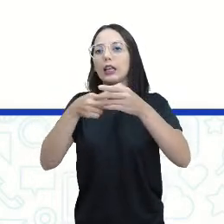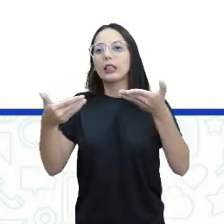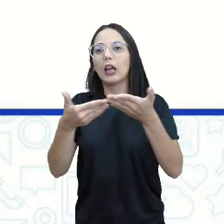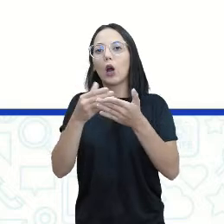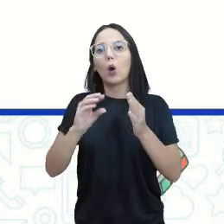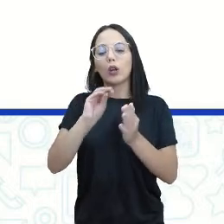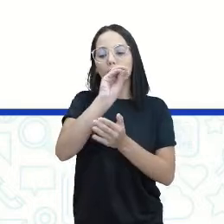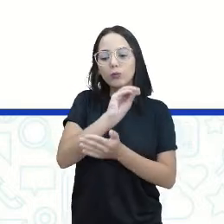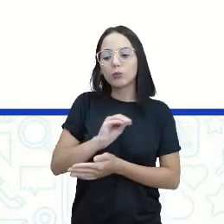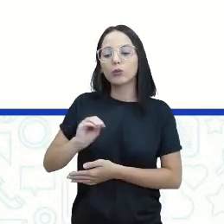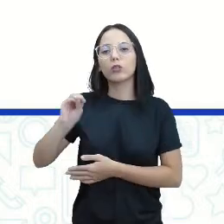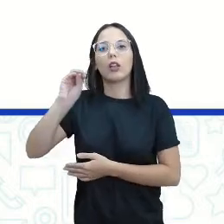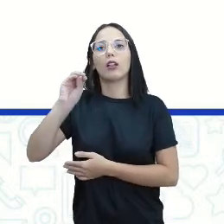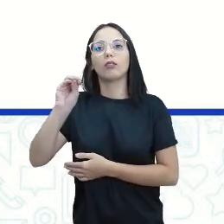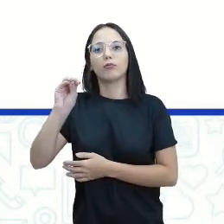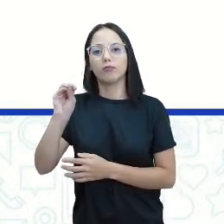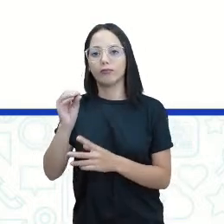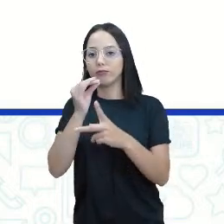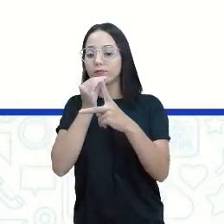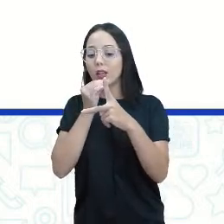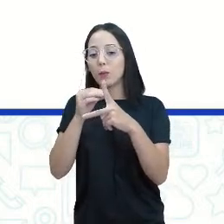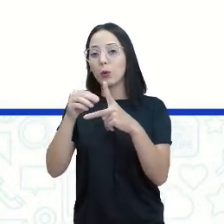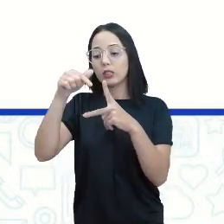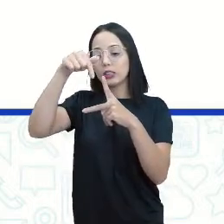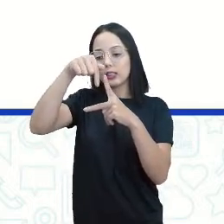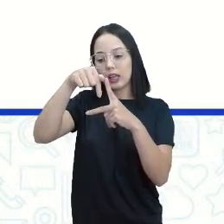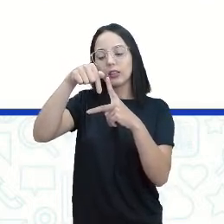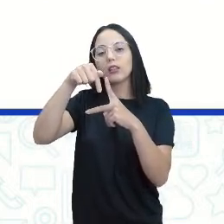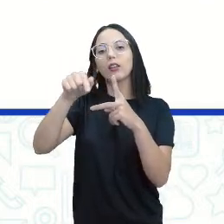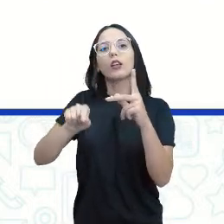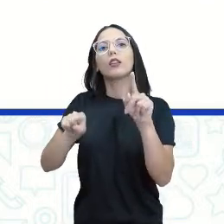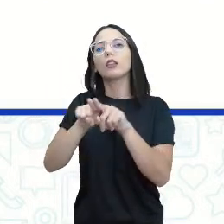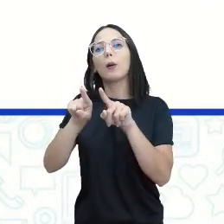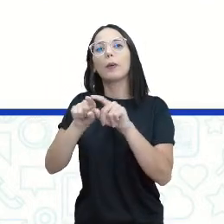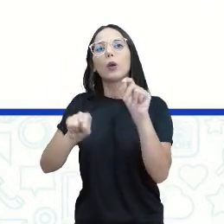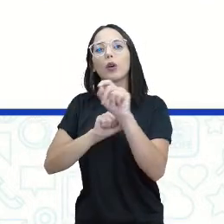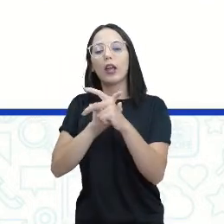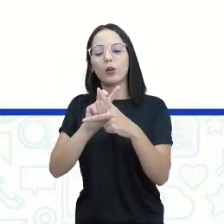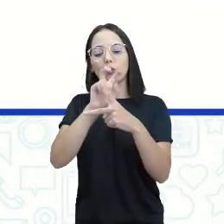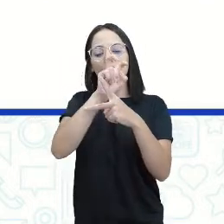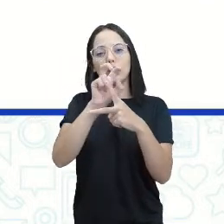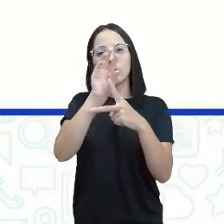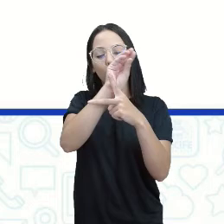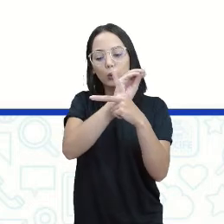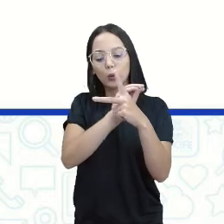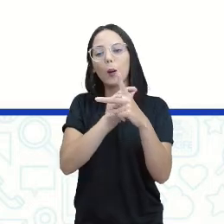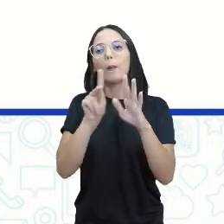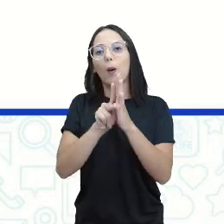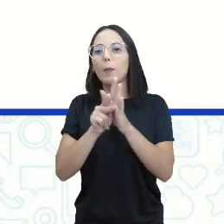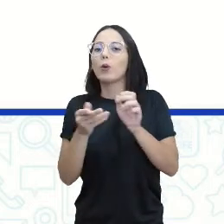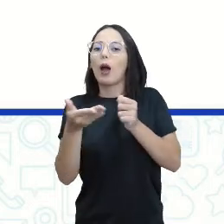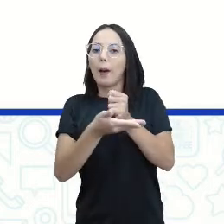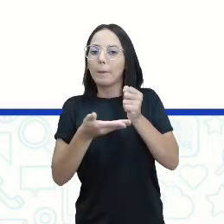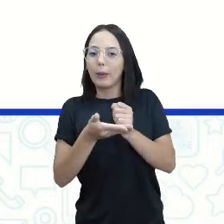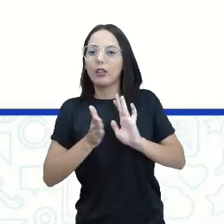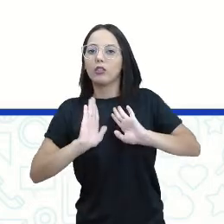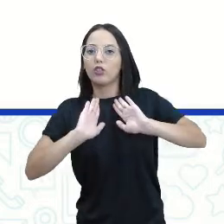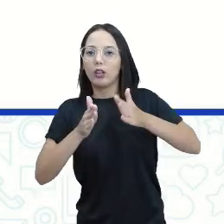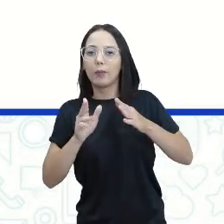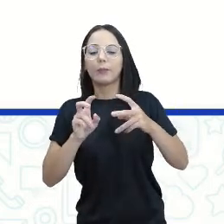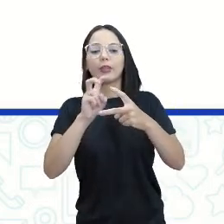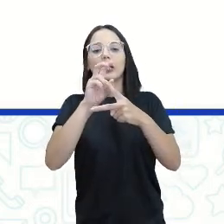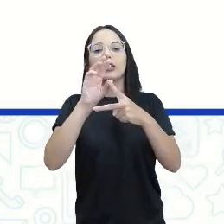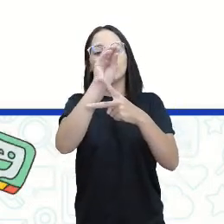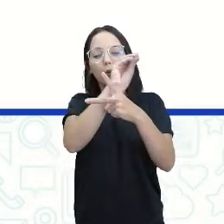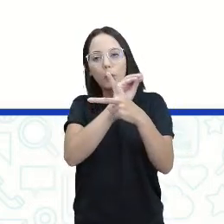o índice. Você vai observar que o 5, no caso ali é a base daquela potenciação, vai